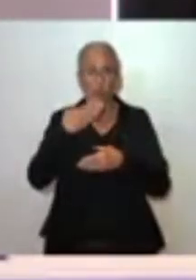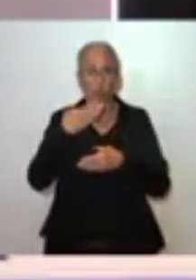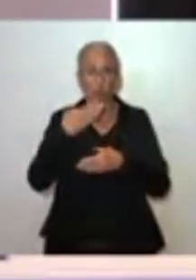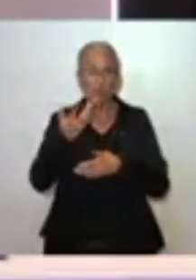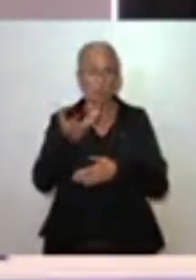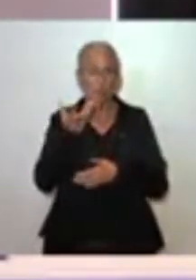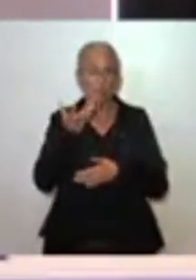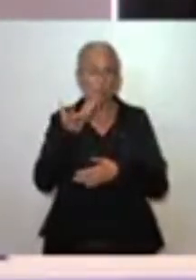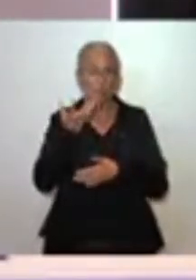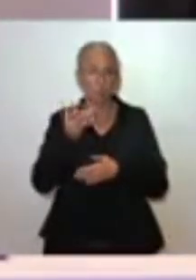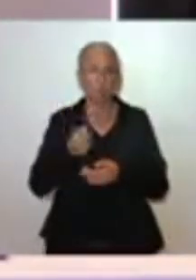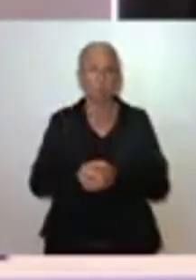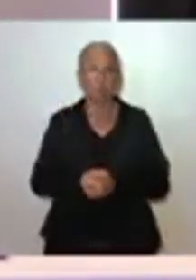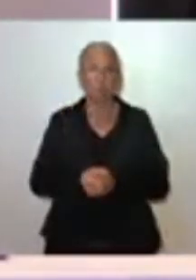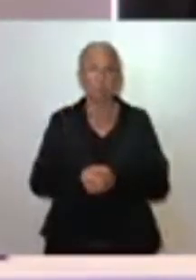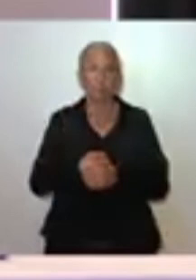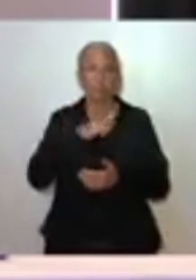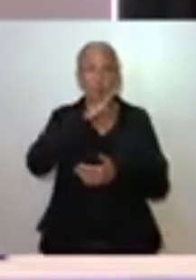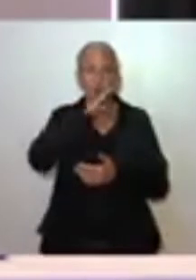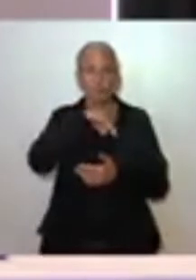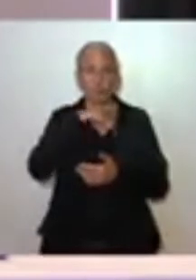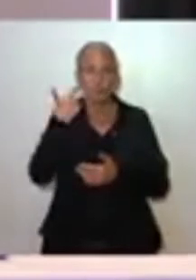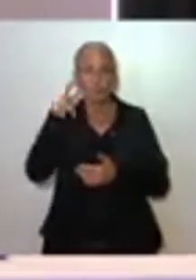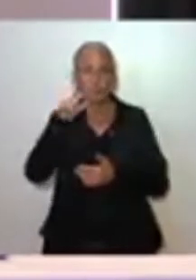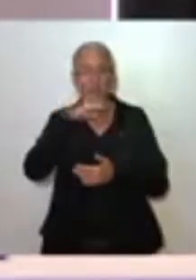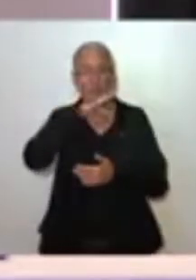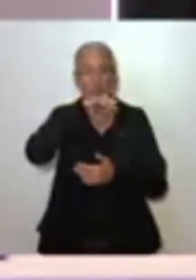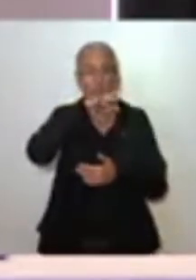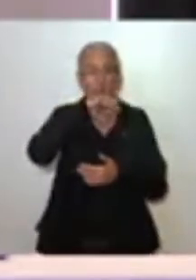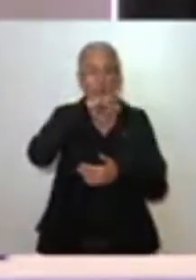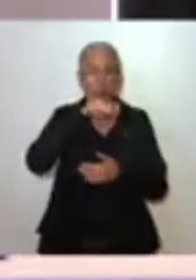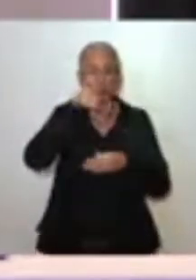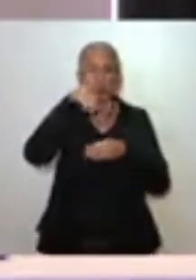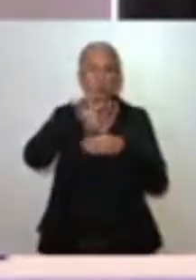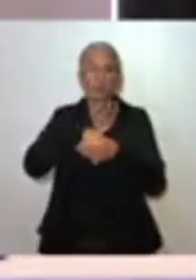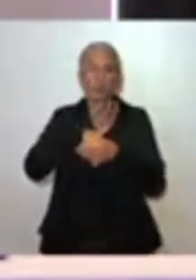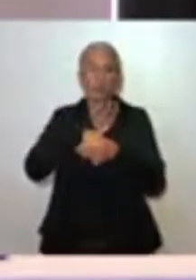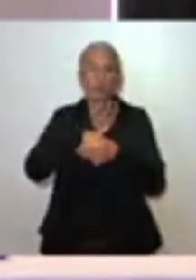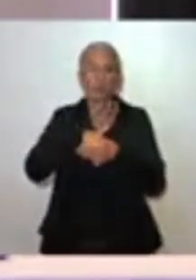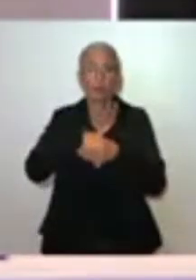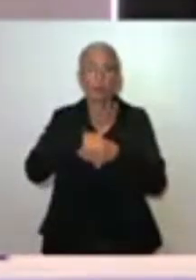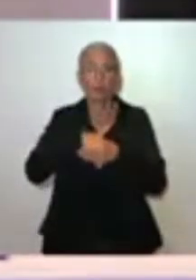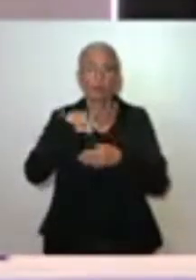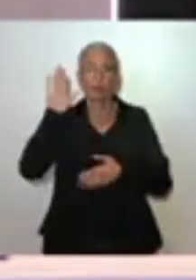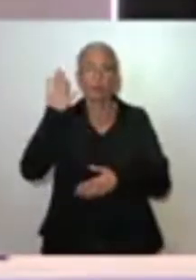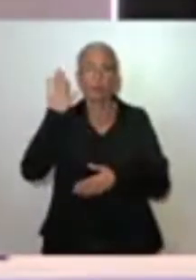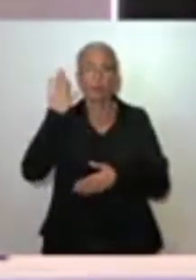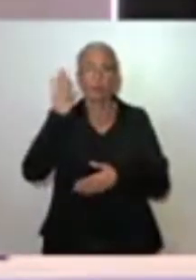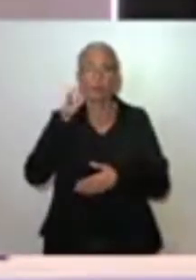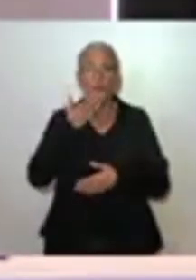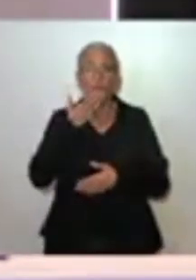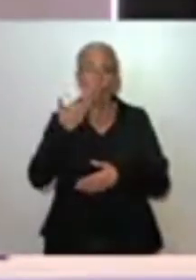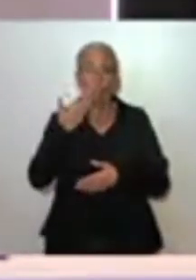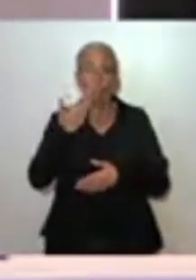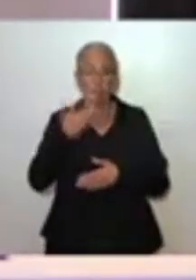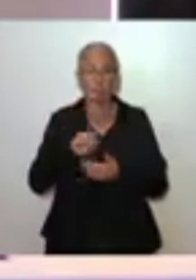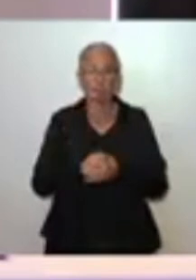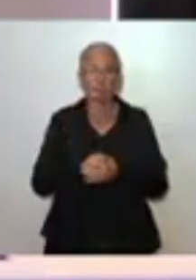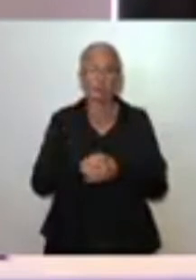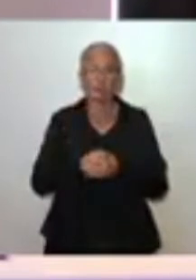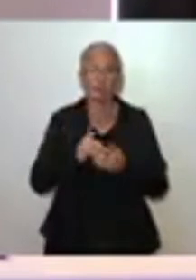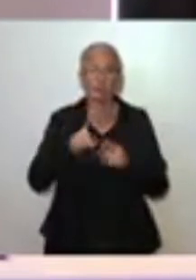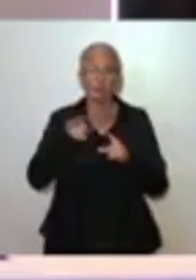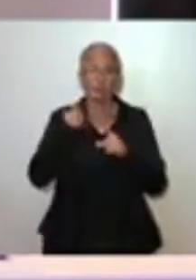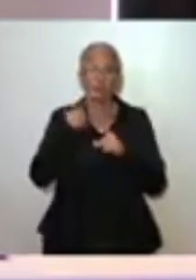já parte boa a parte ruim é que o voto na verdade não vai para aquele candidato voto vai para o partido e os